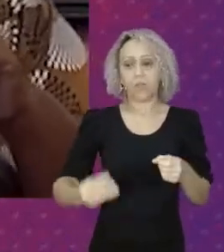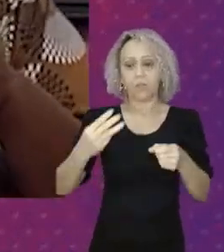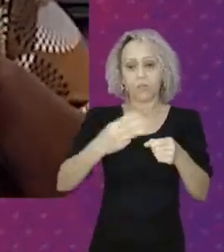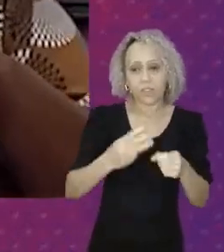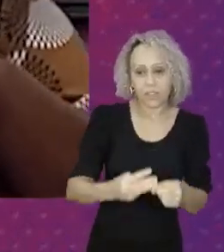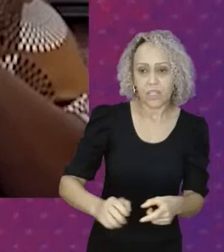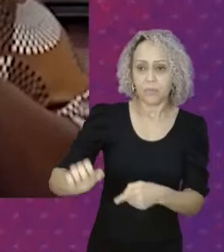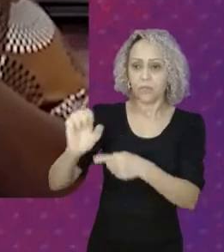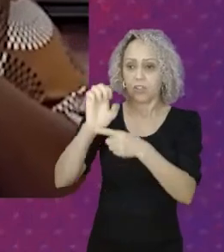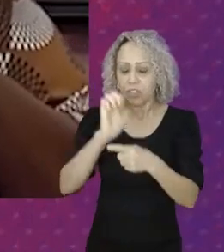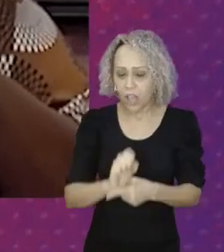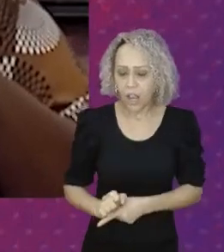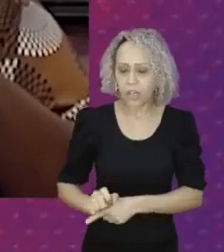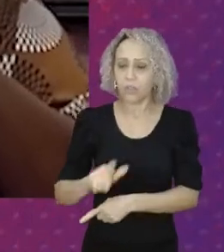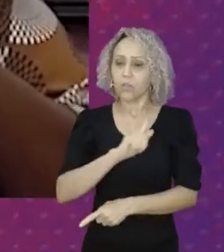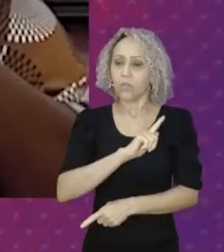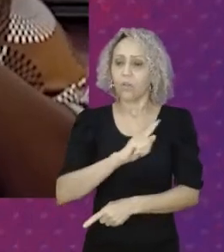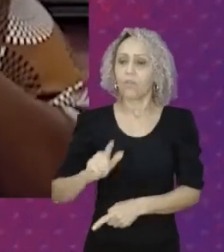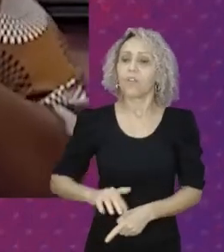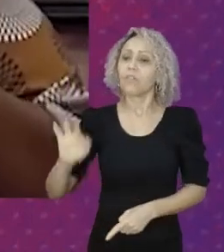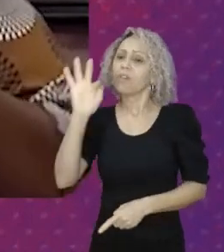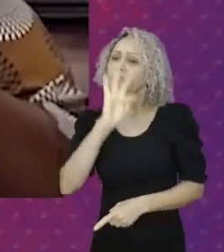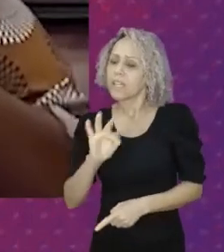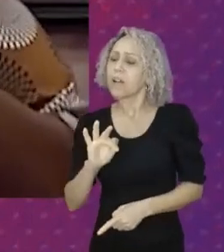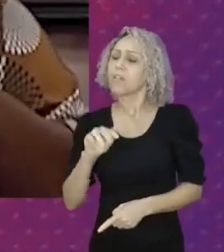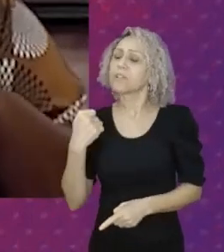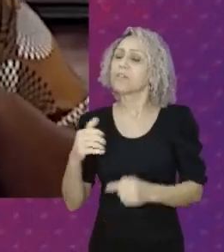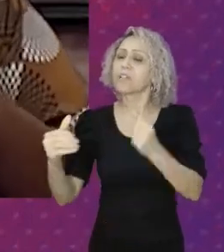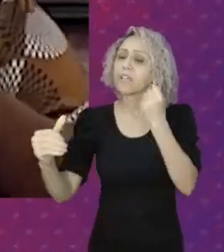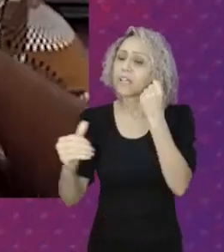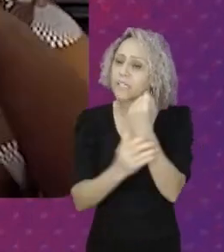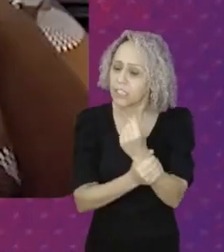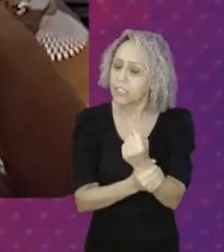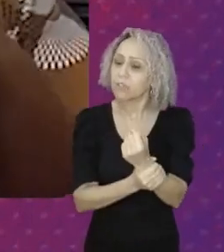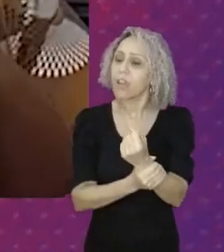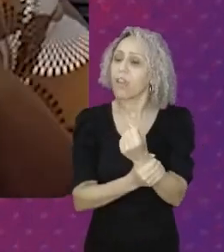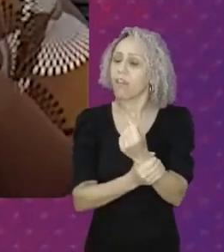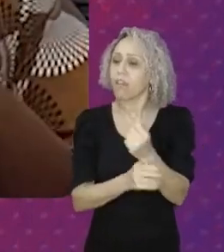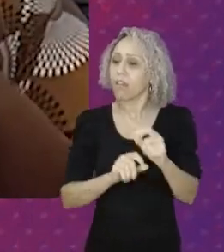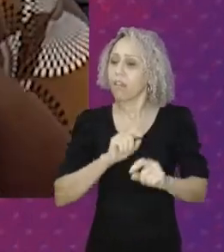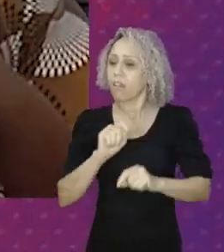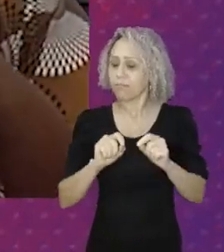implementação. Quais as políticas que foram feitas a partir de então? Né?